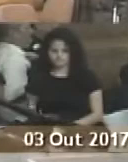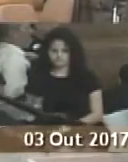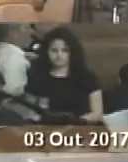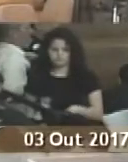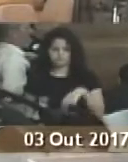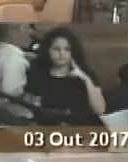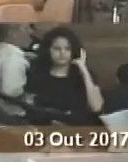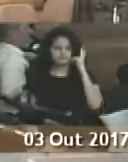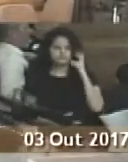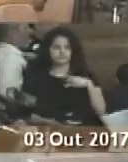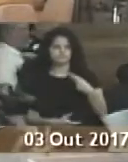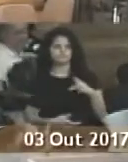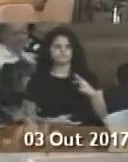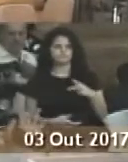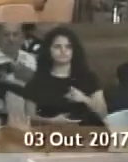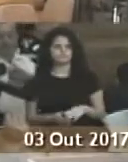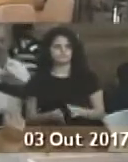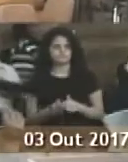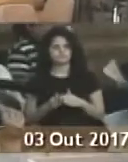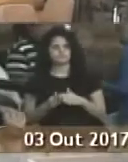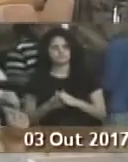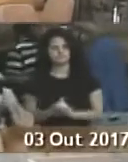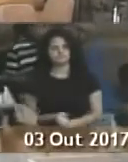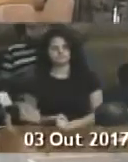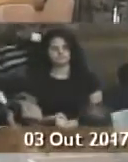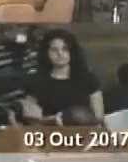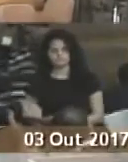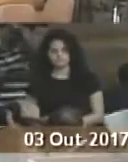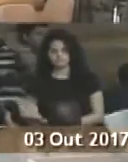Vereador Elinho, por favor.